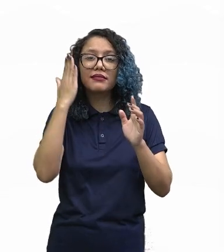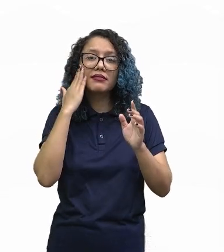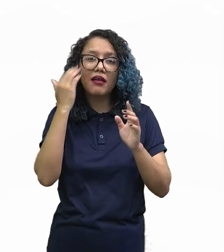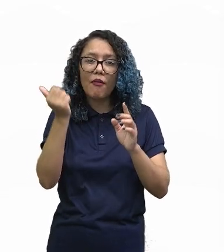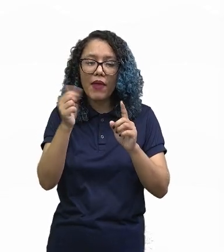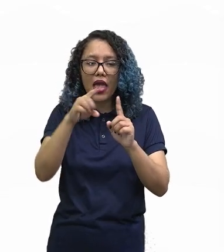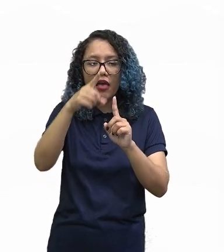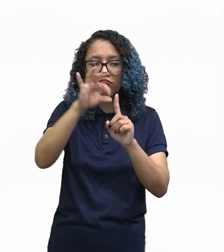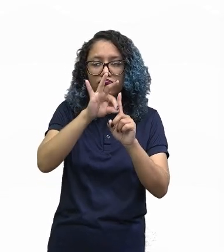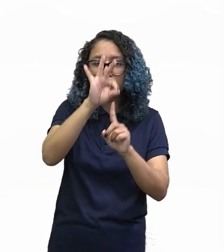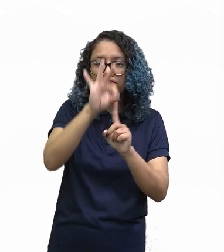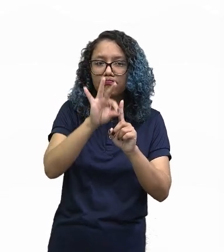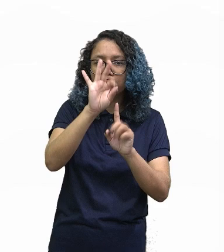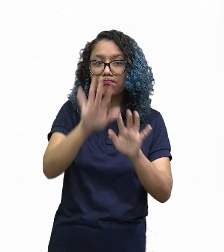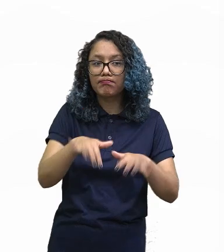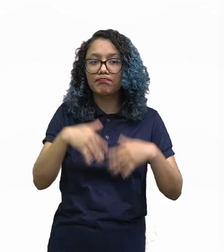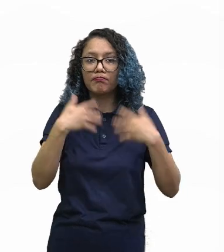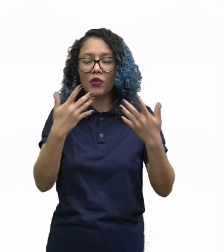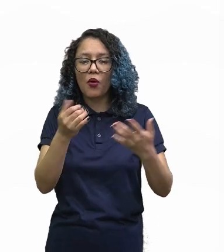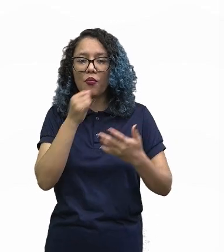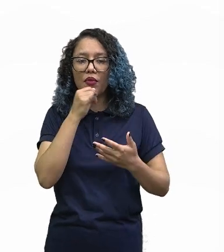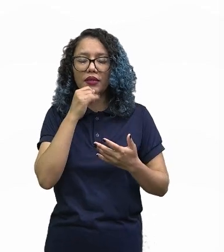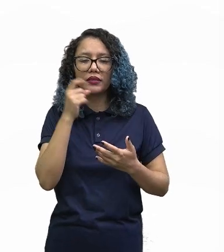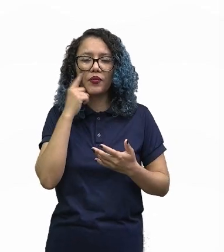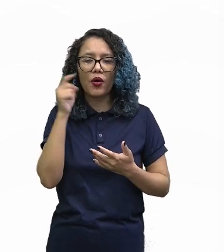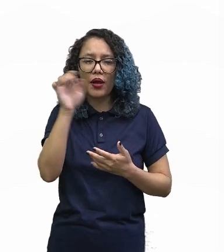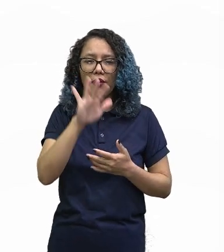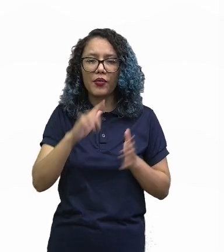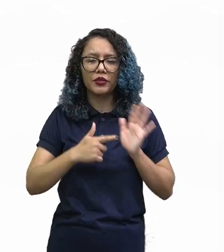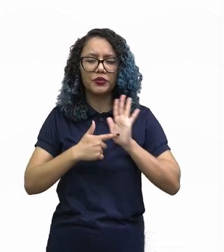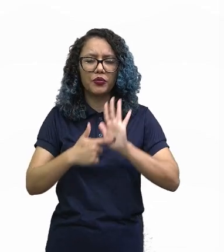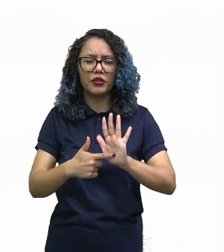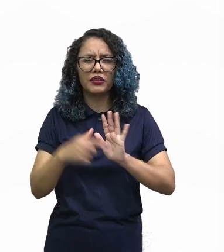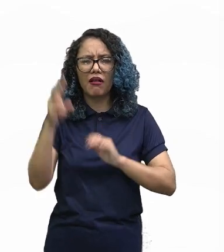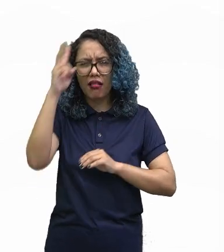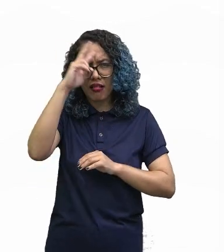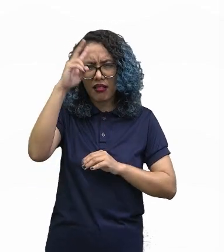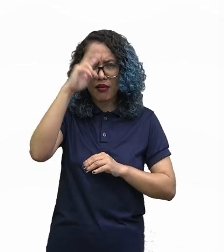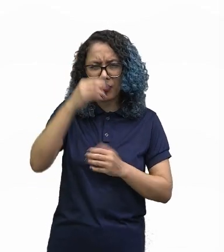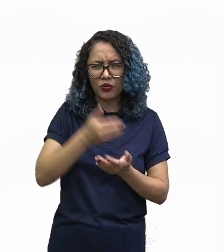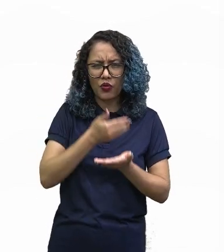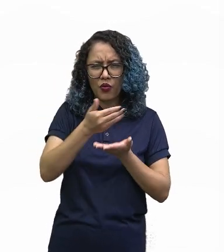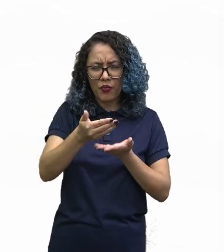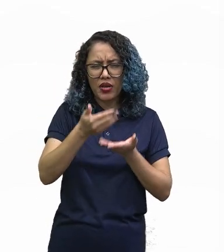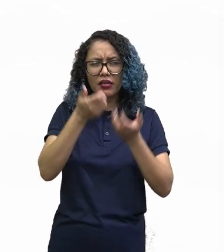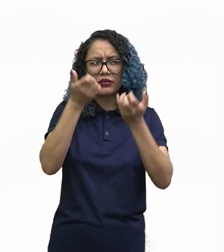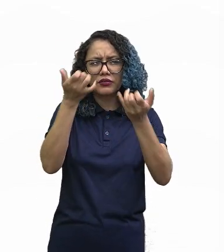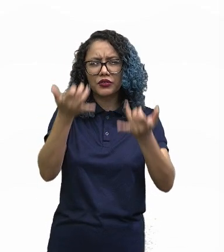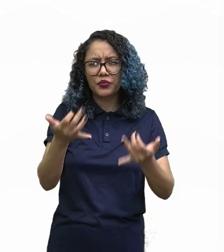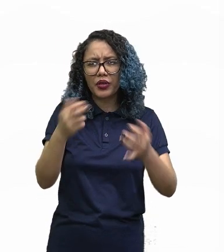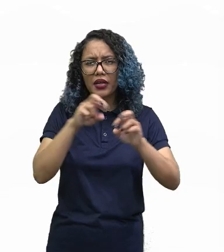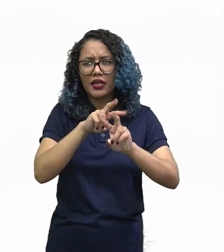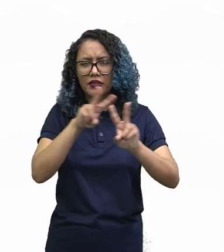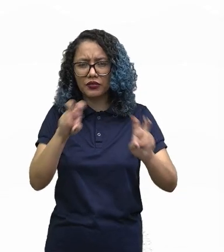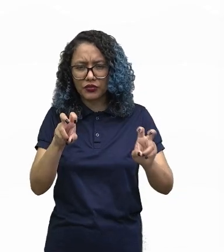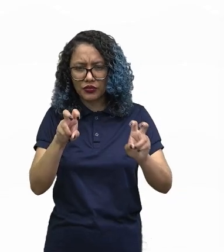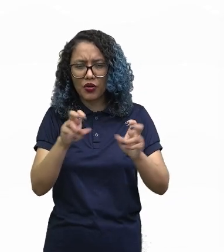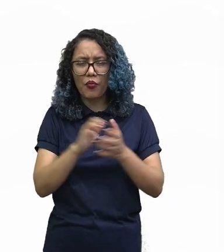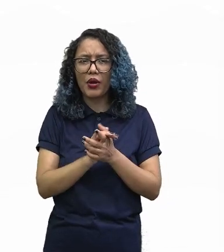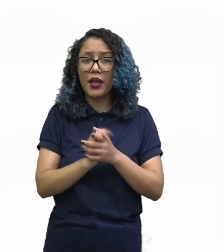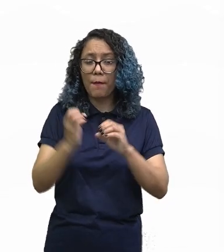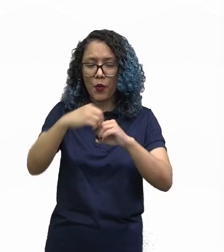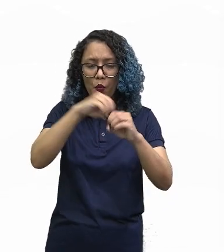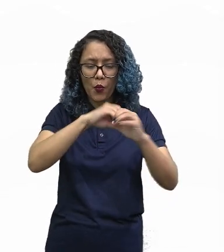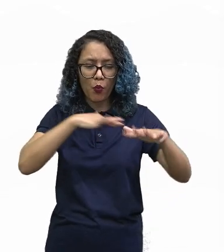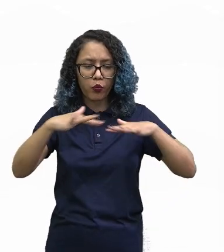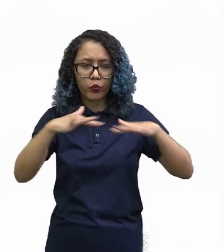medida, como você está vendo aí nessa imagem. Lembram lá no início, quando falamos sobre a agitação das